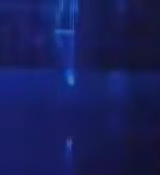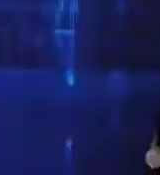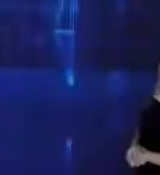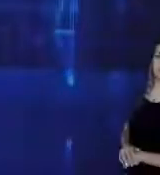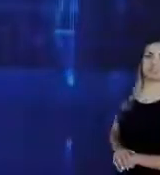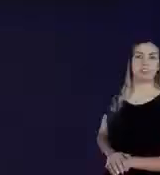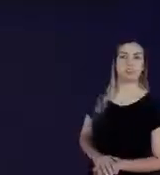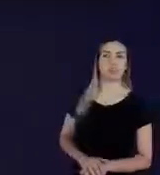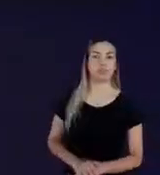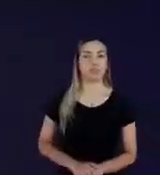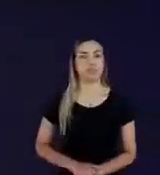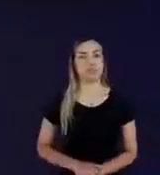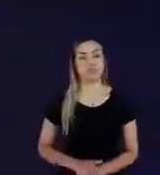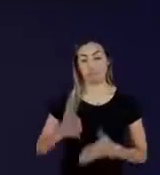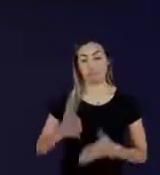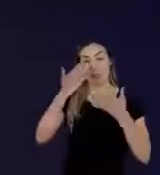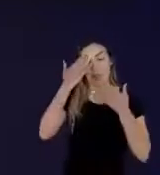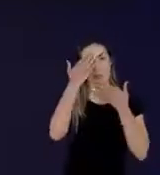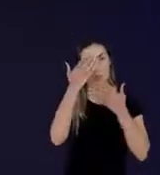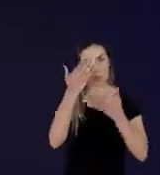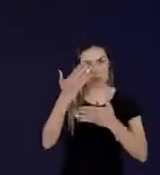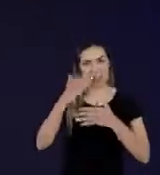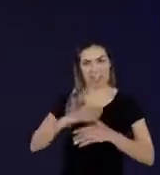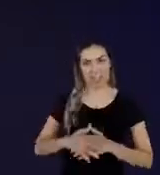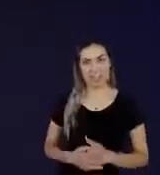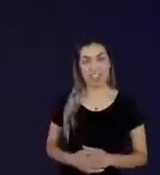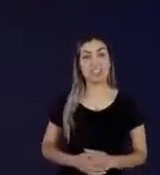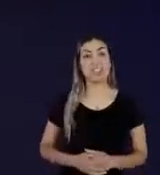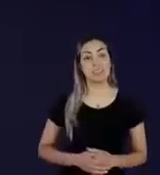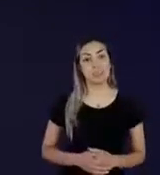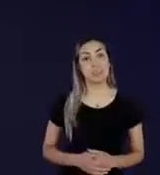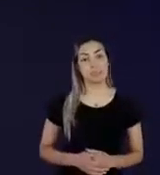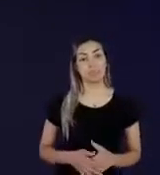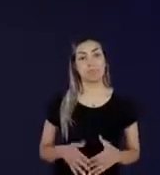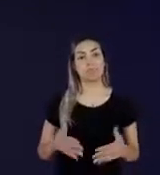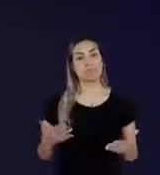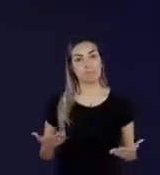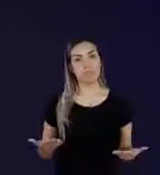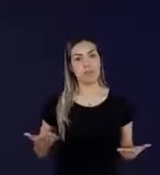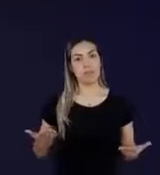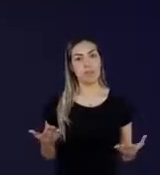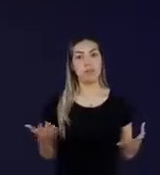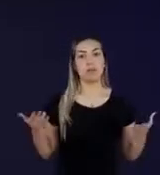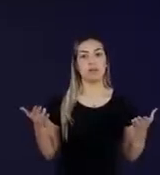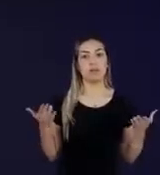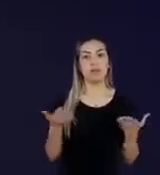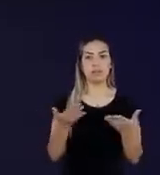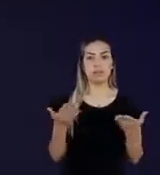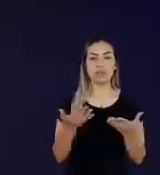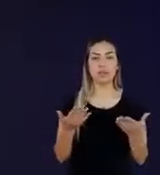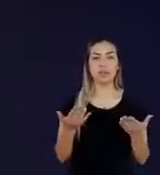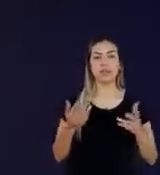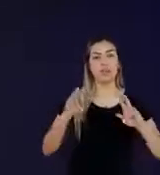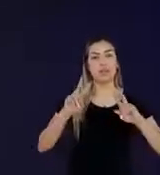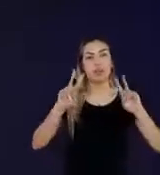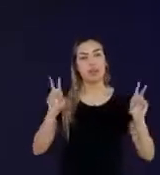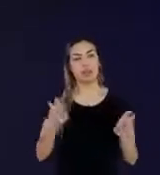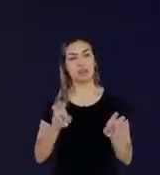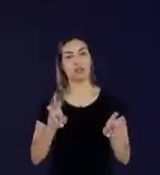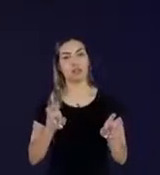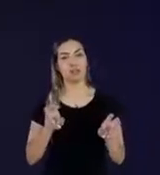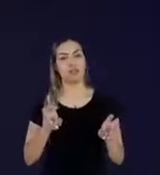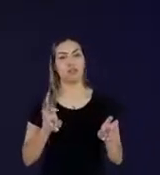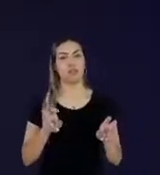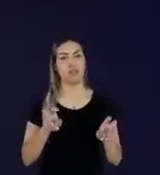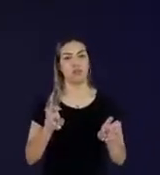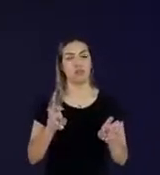Carmen, obrigada, Madureira. Então, já puxando a temática da inserção de novos